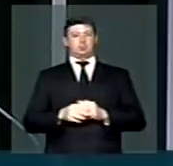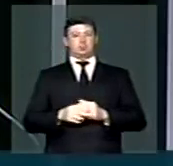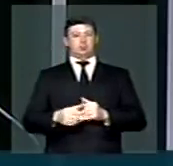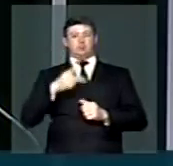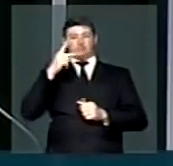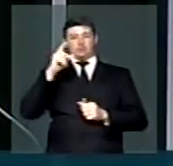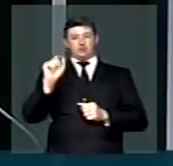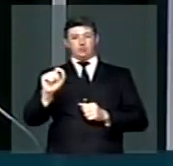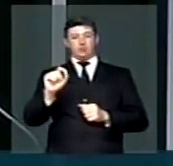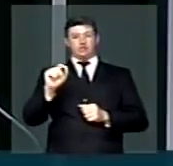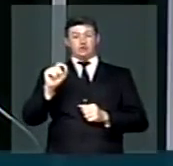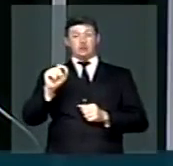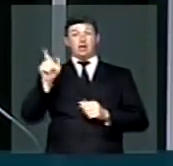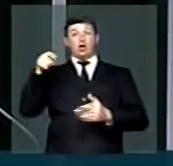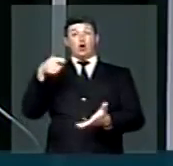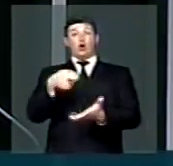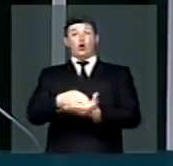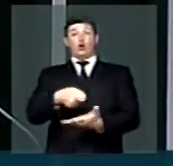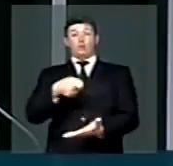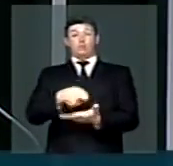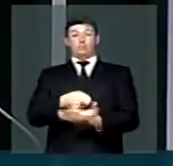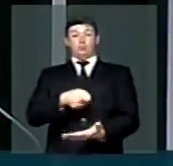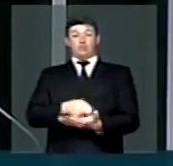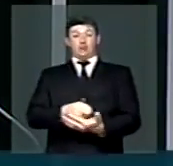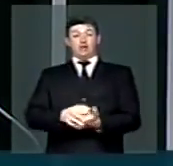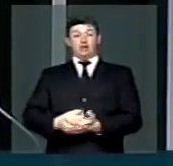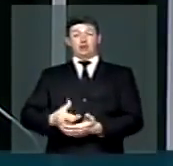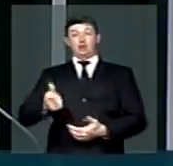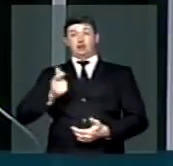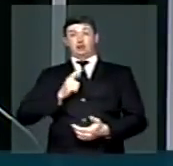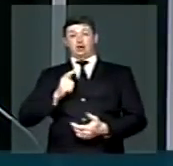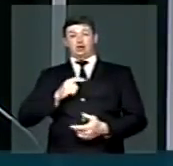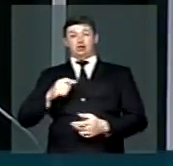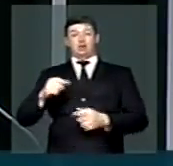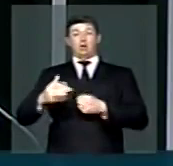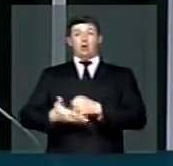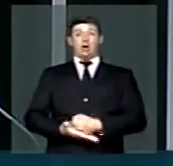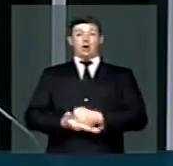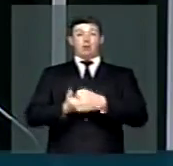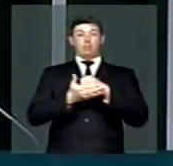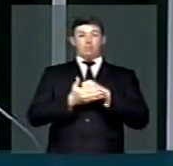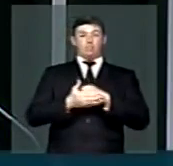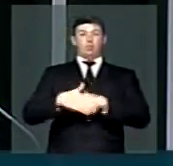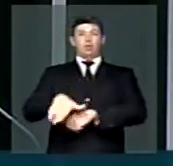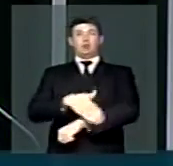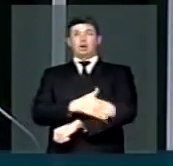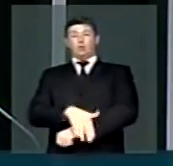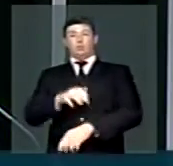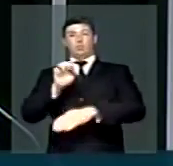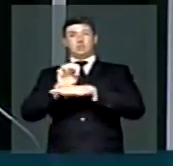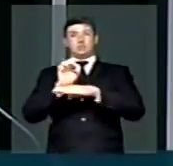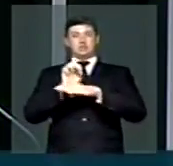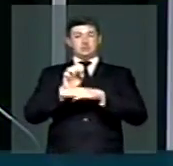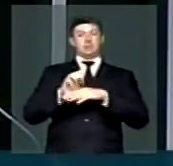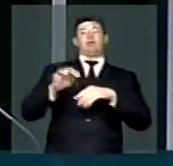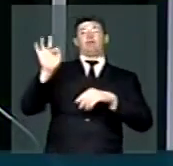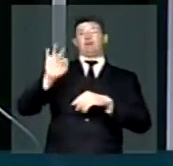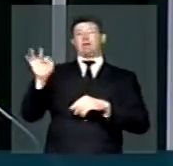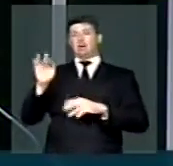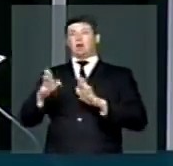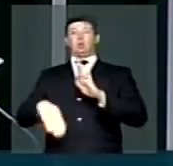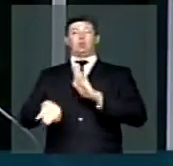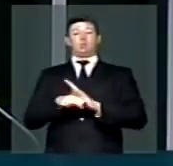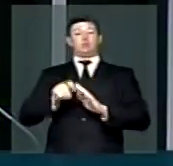dispõe sobre a obrigatoriedade de existência de ponto de apoio nas rodovias estaduais e federais para